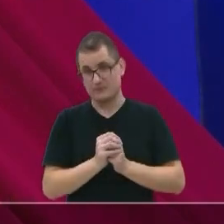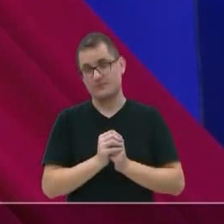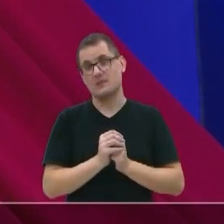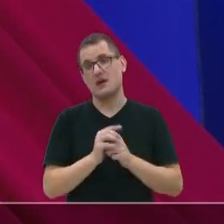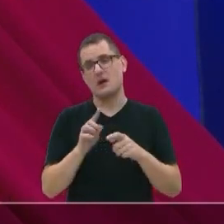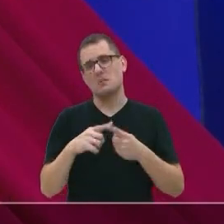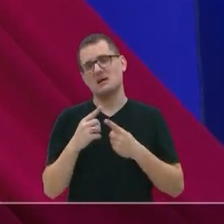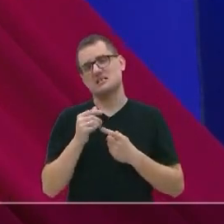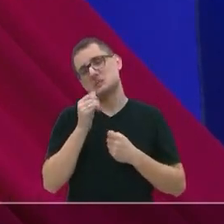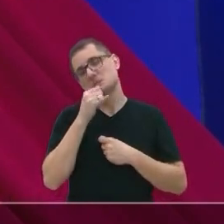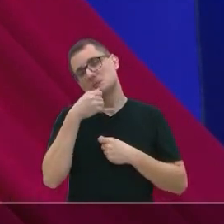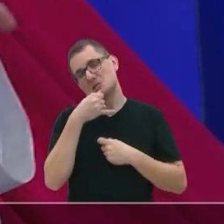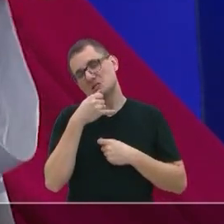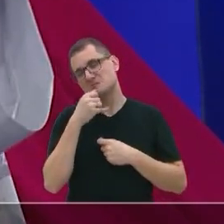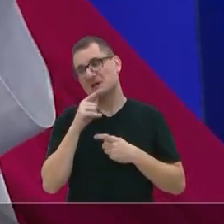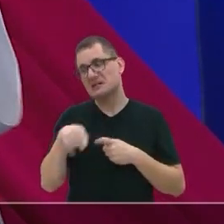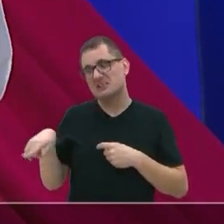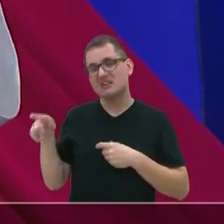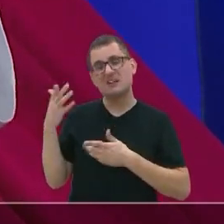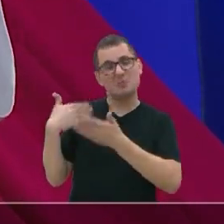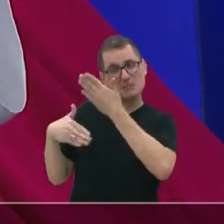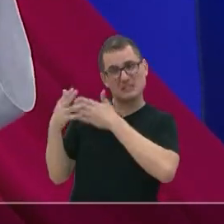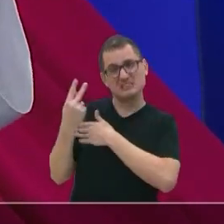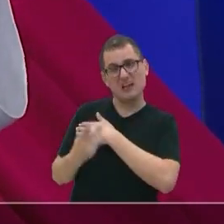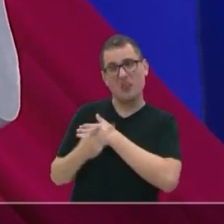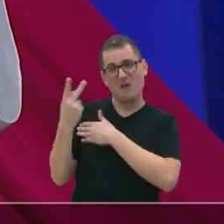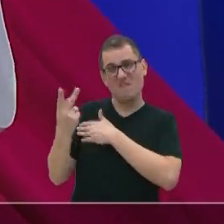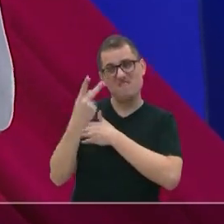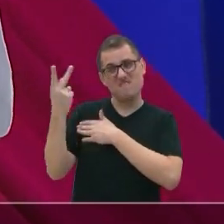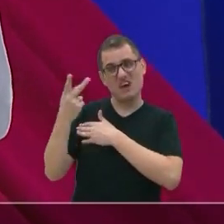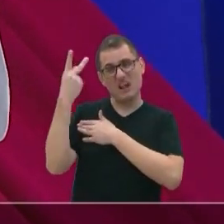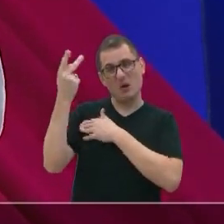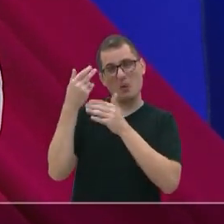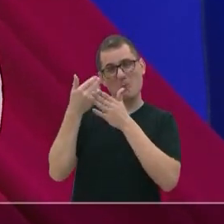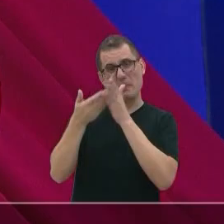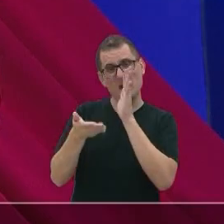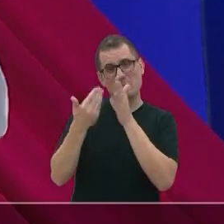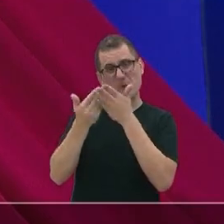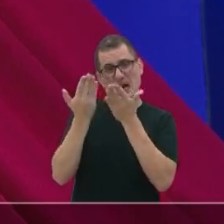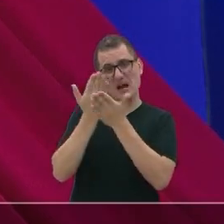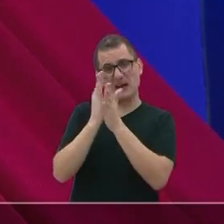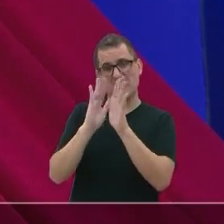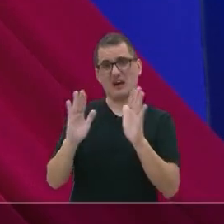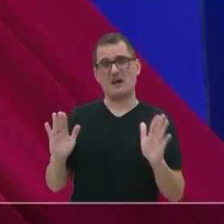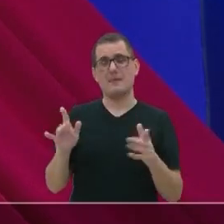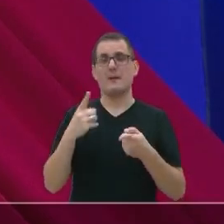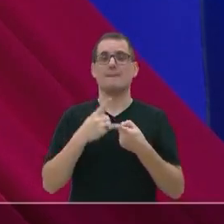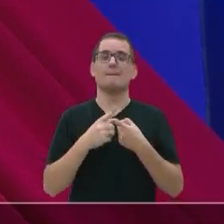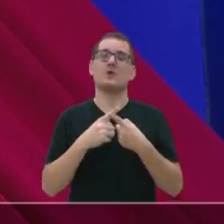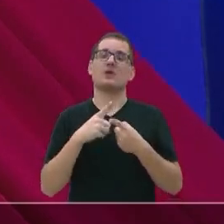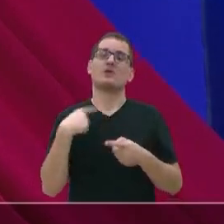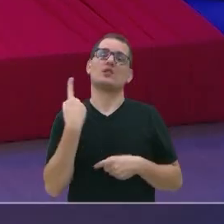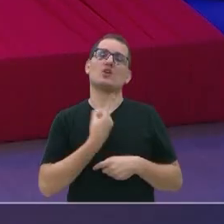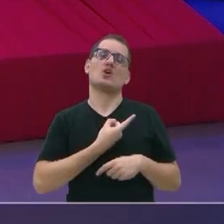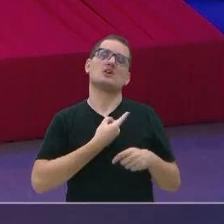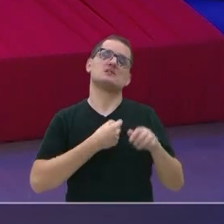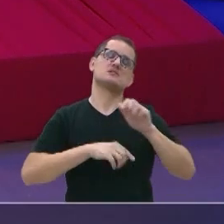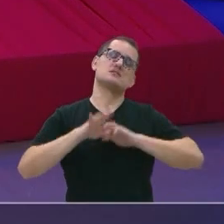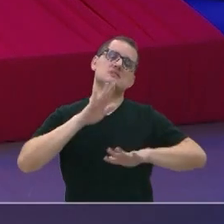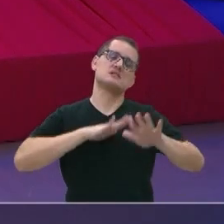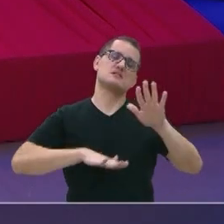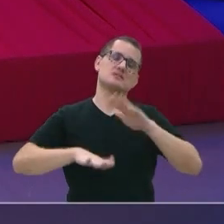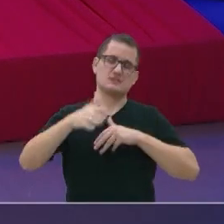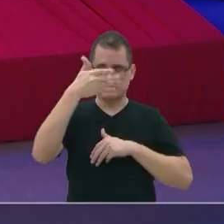Infelizmente, esses valores estão se perdendo entre nós. Porque nós estamos, às vezes,